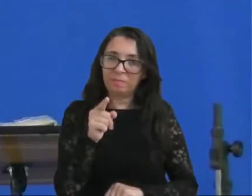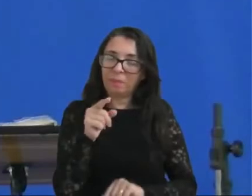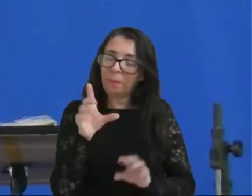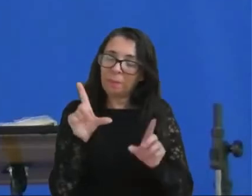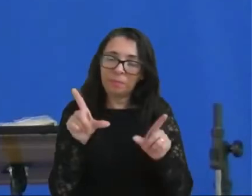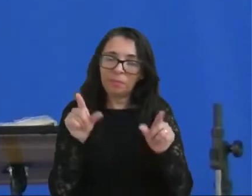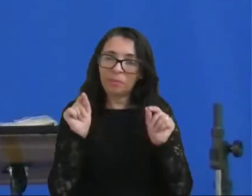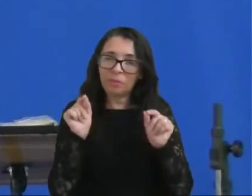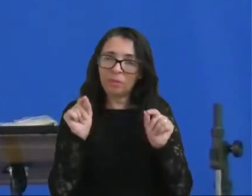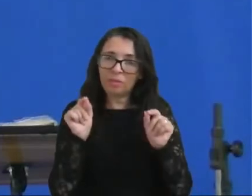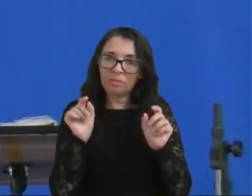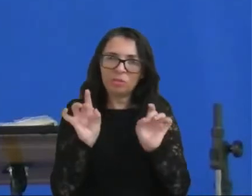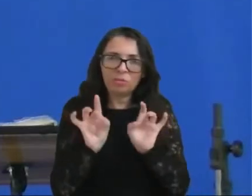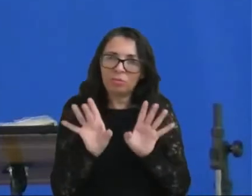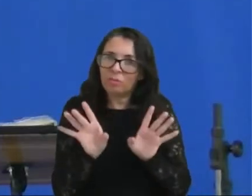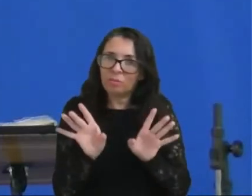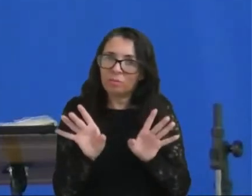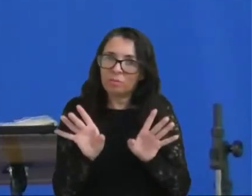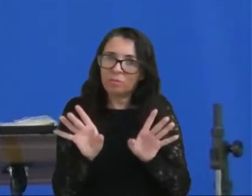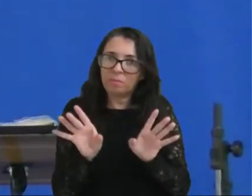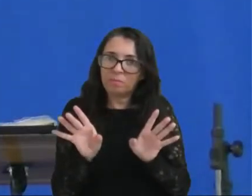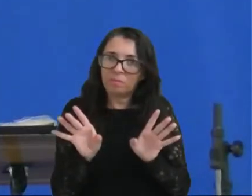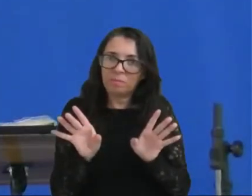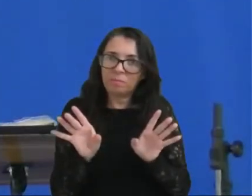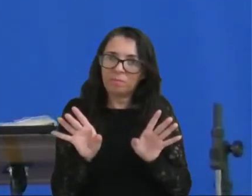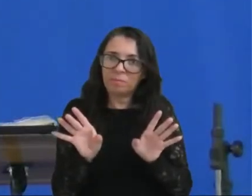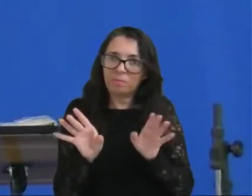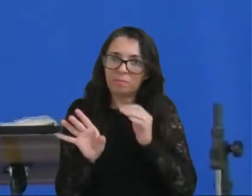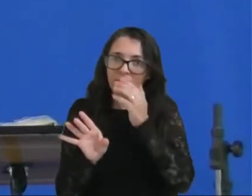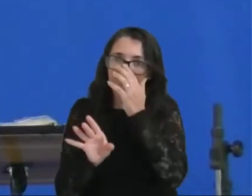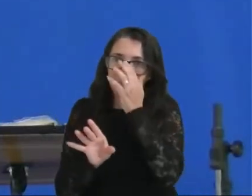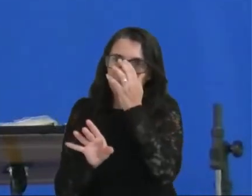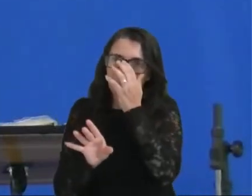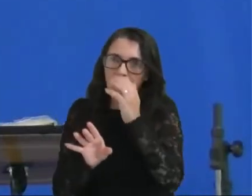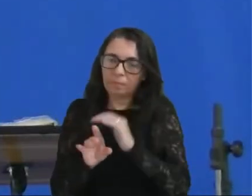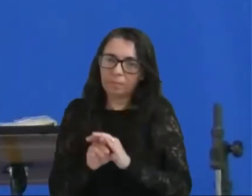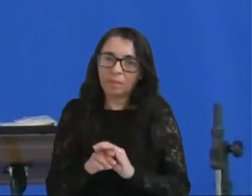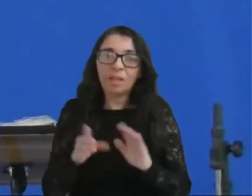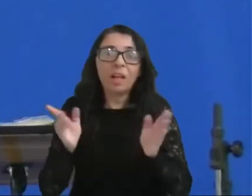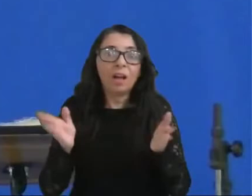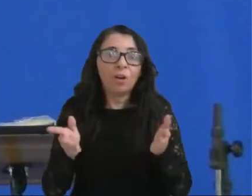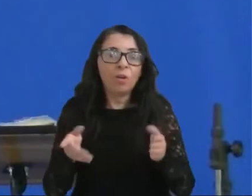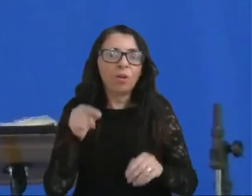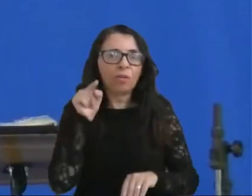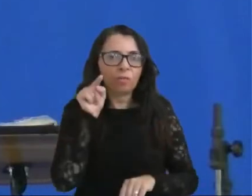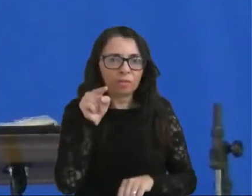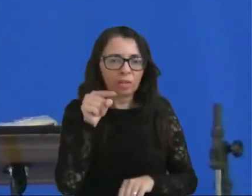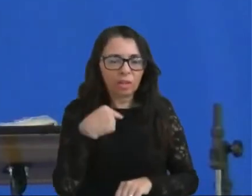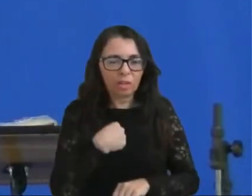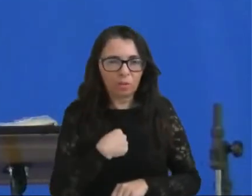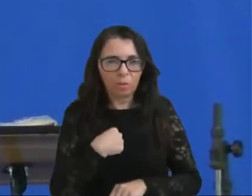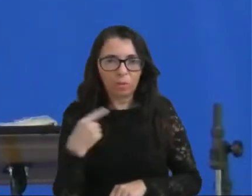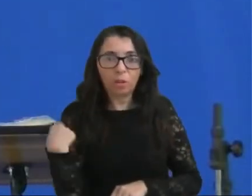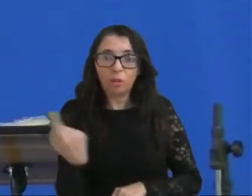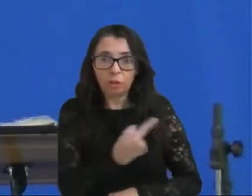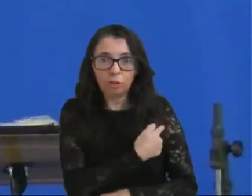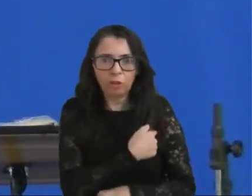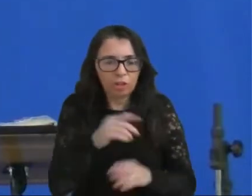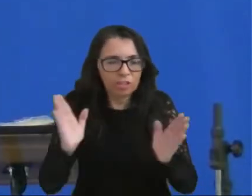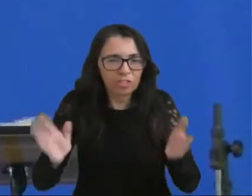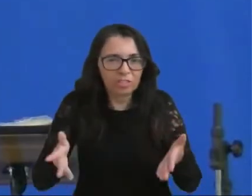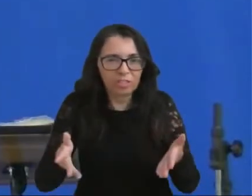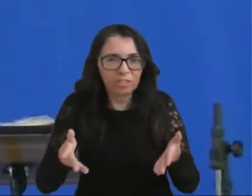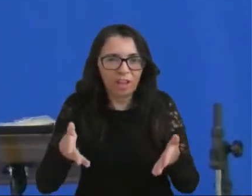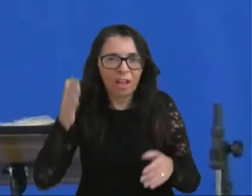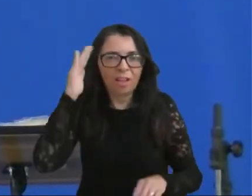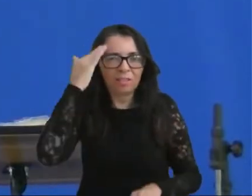aí que quando somos fiéis, comeremos o fruto da árvore da vida. A